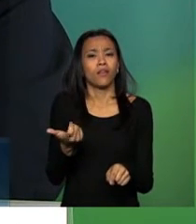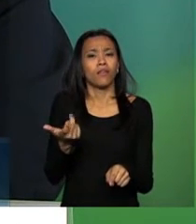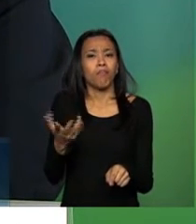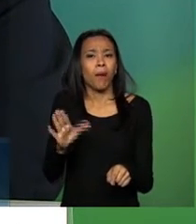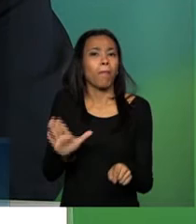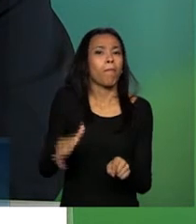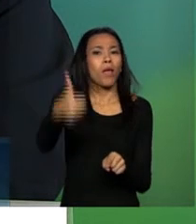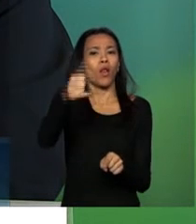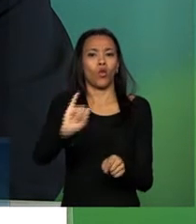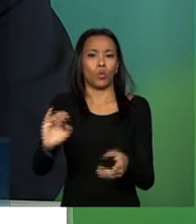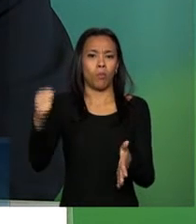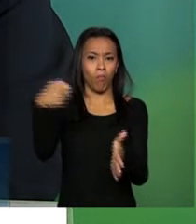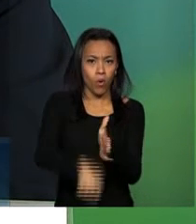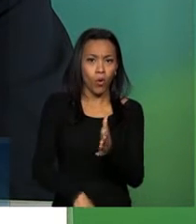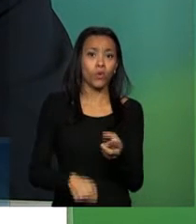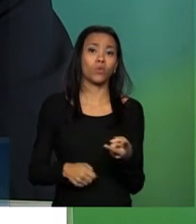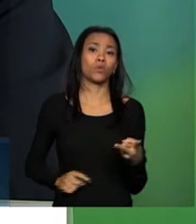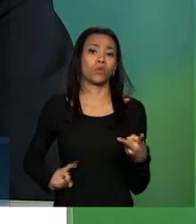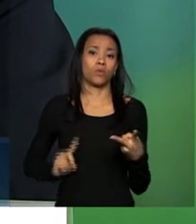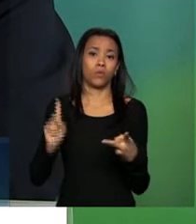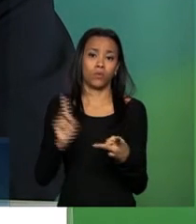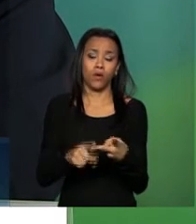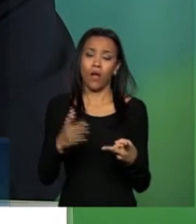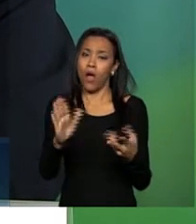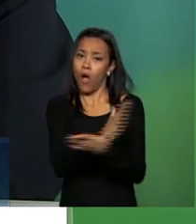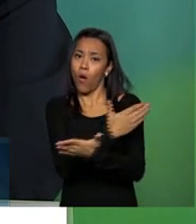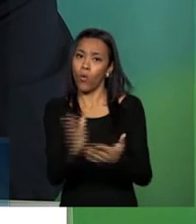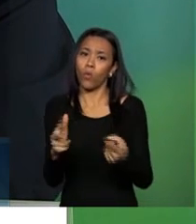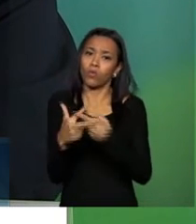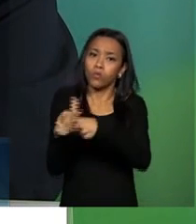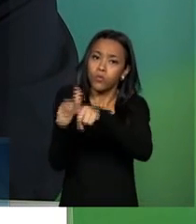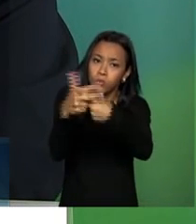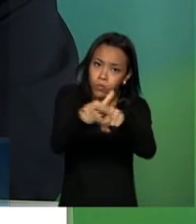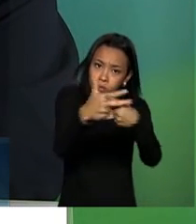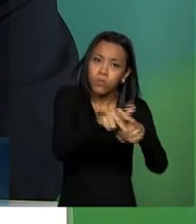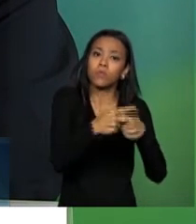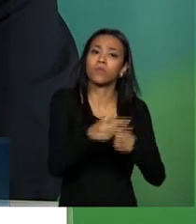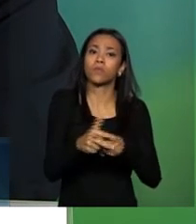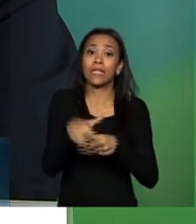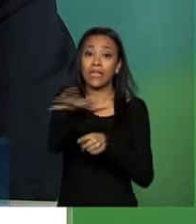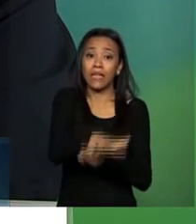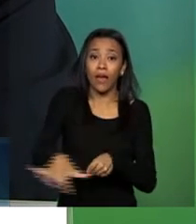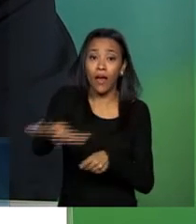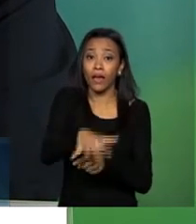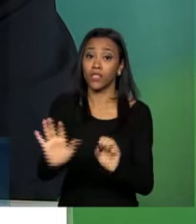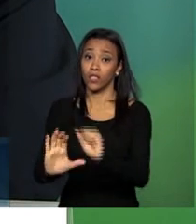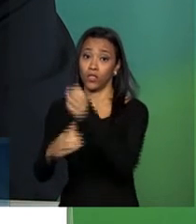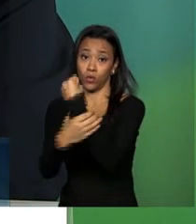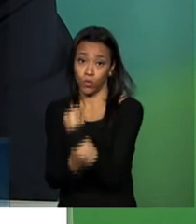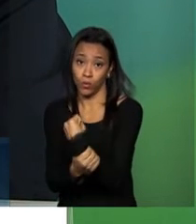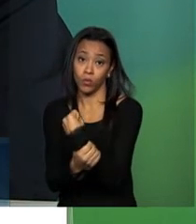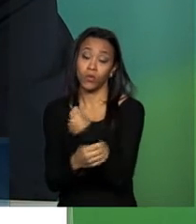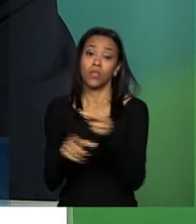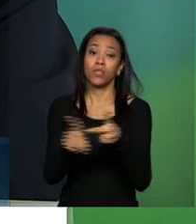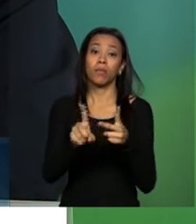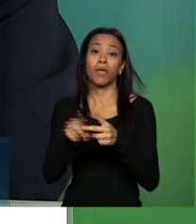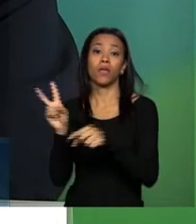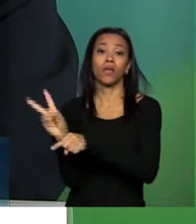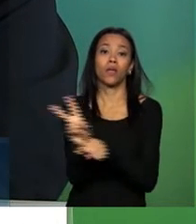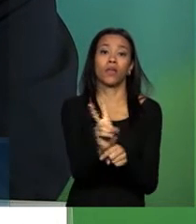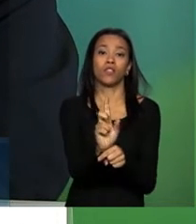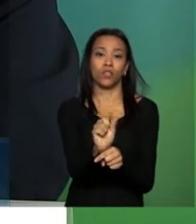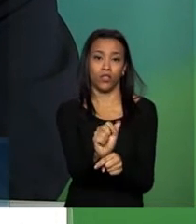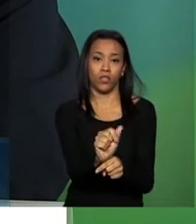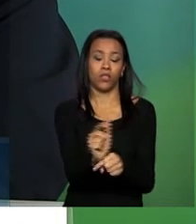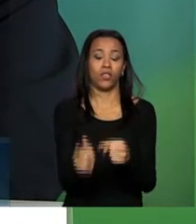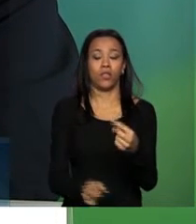tributário, a alguns ajustes no mecanismo de seguro e financiamento e ainda também